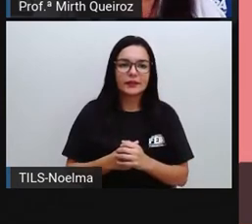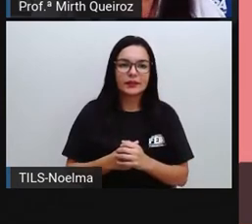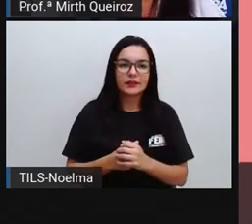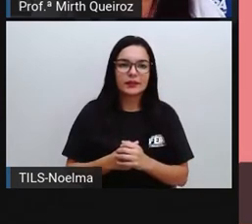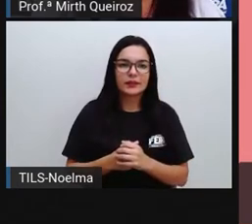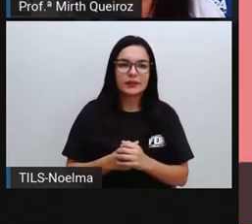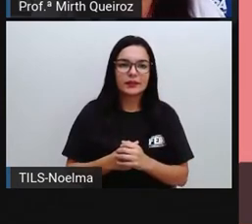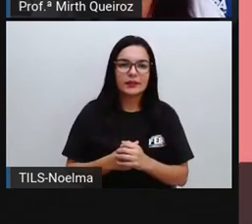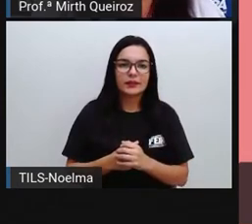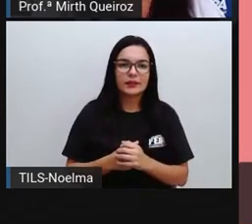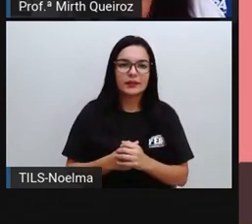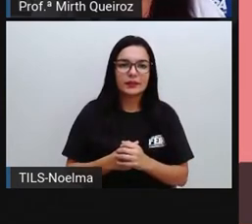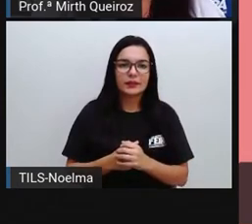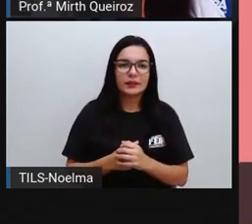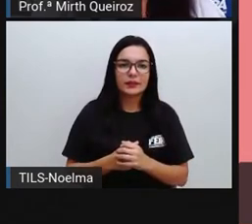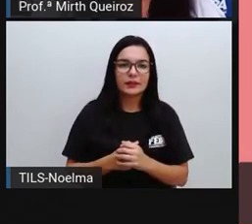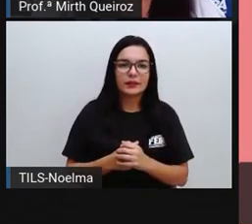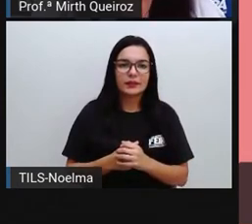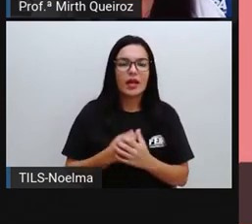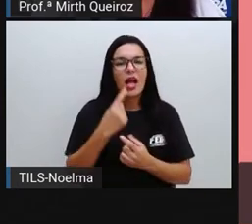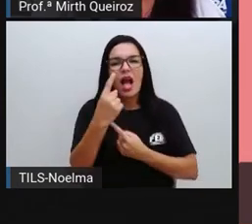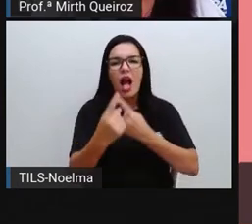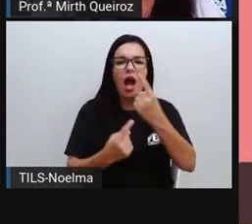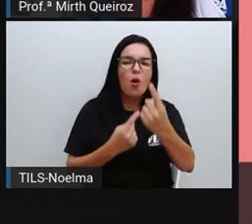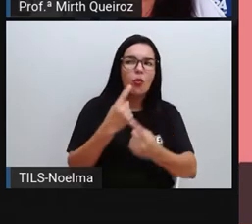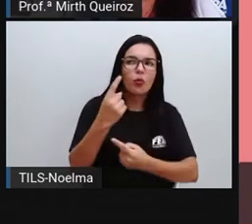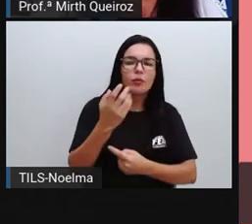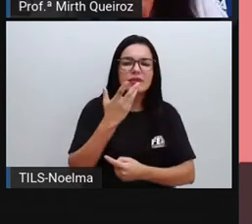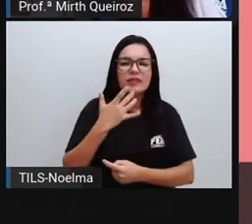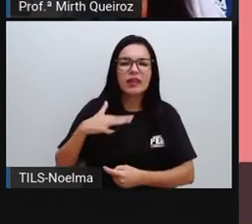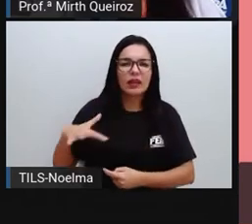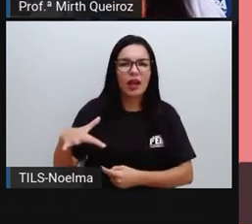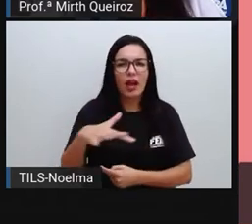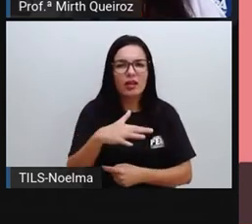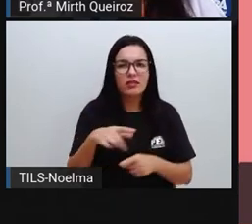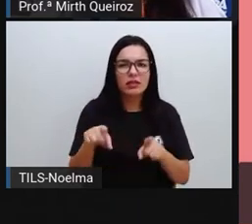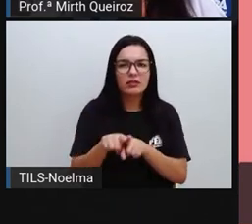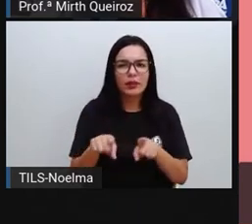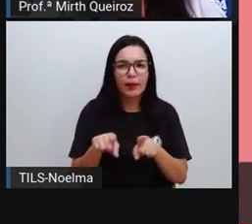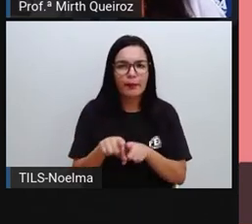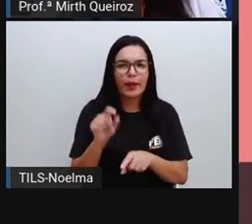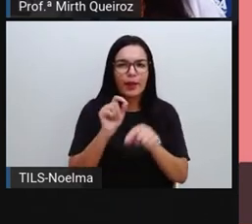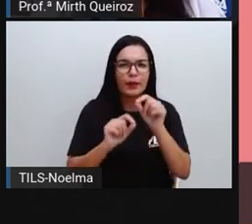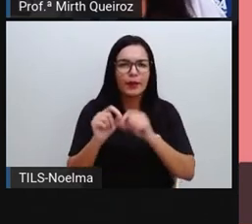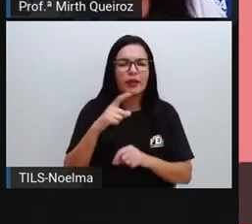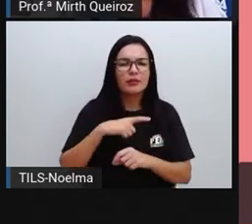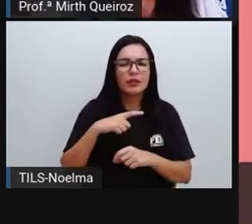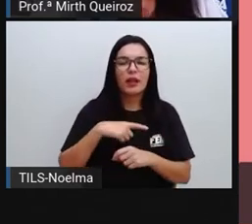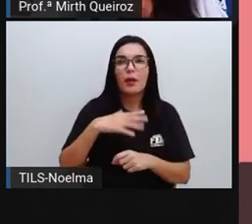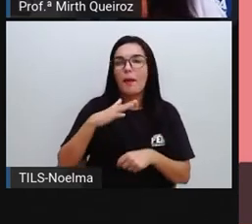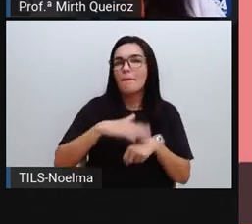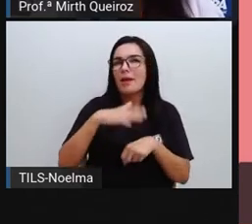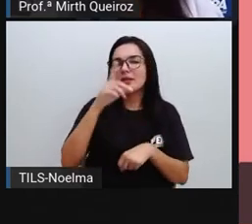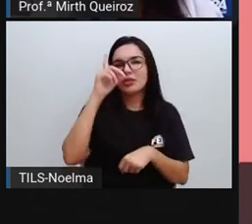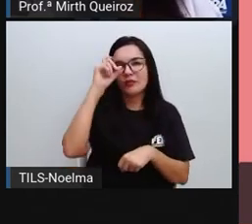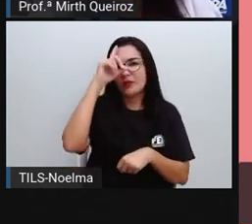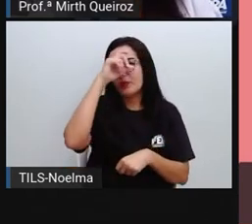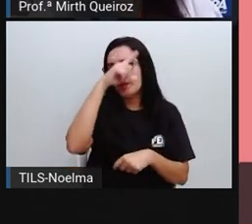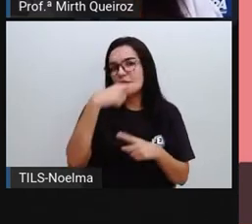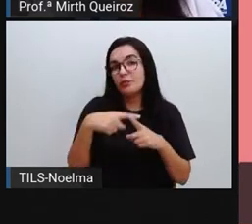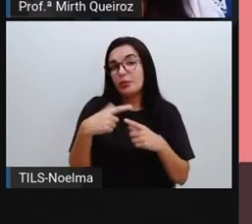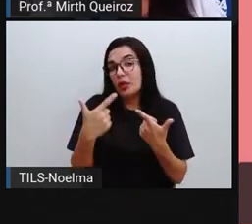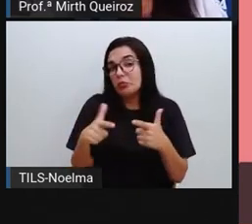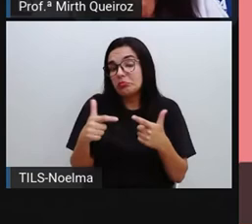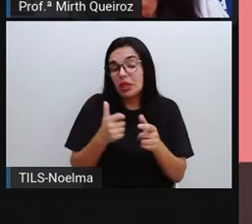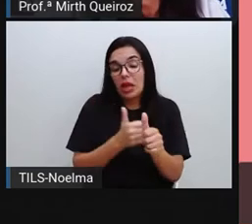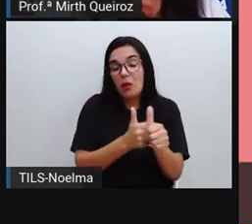aulas, né? Algumas crianças que apresentam também um grau maior de dificuldade, talvez não tem tanto acompanhamento